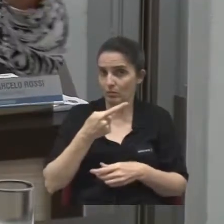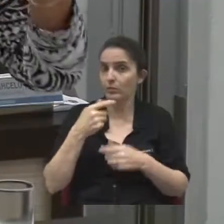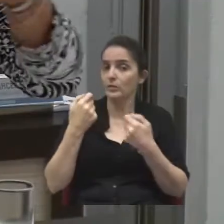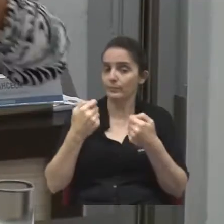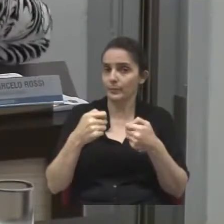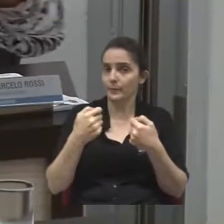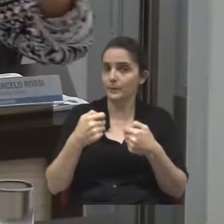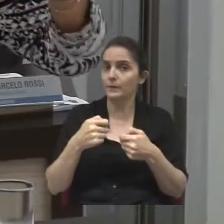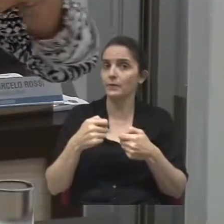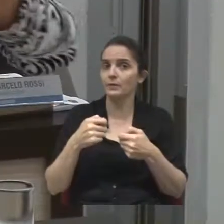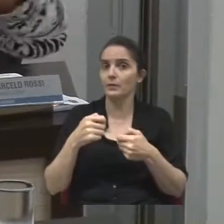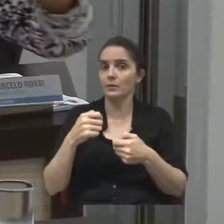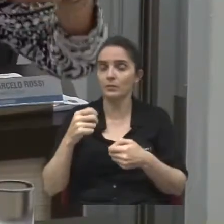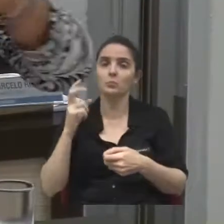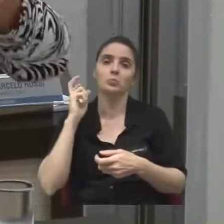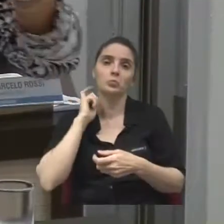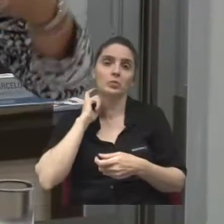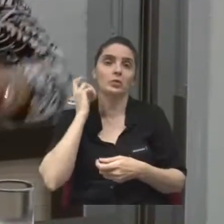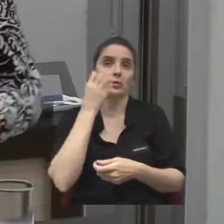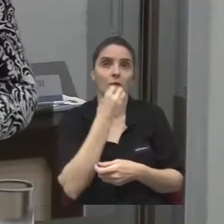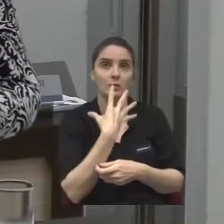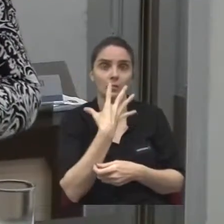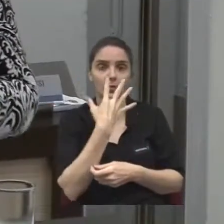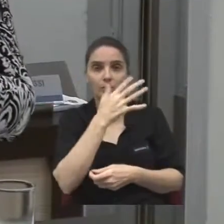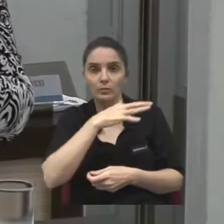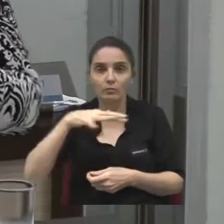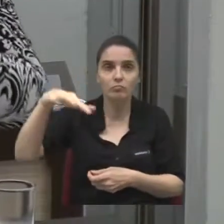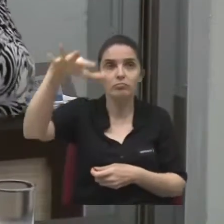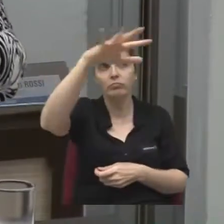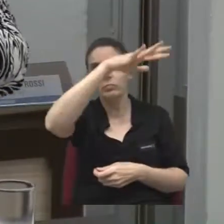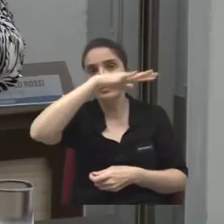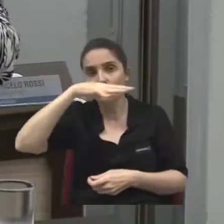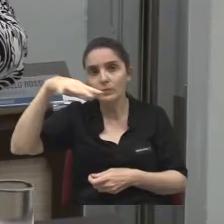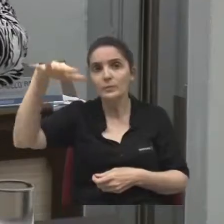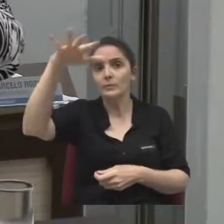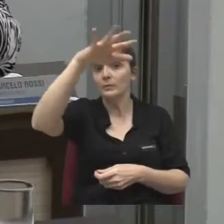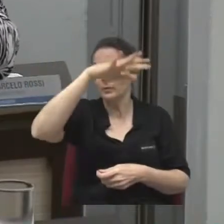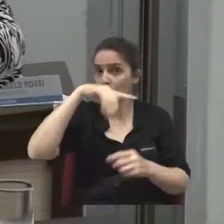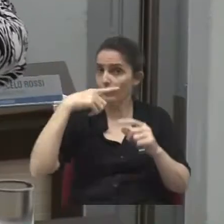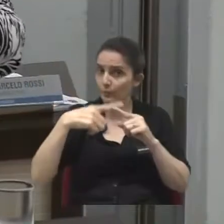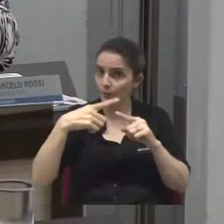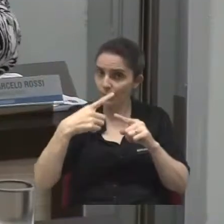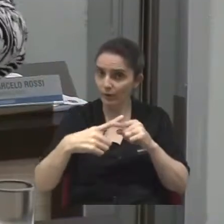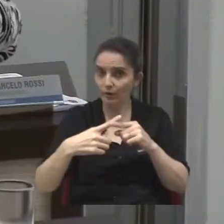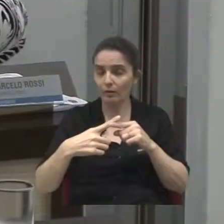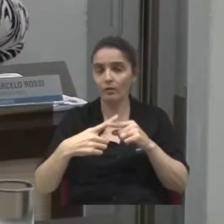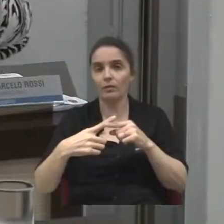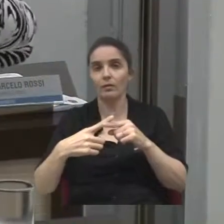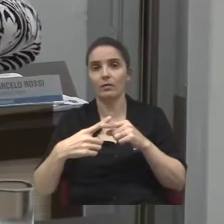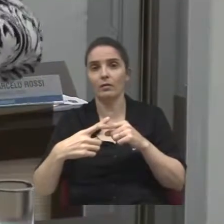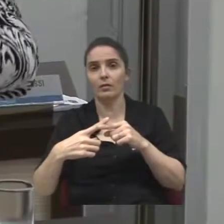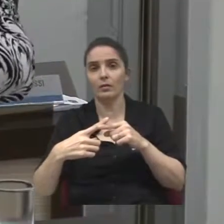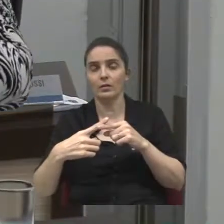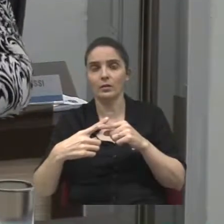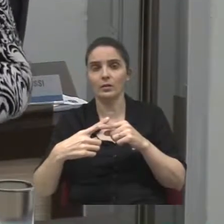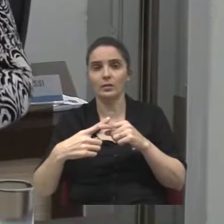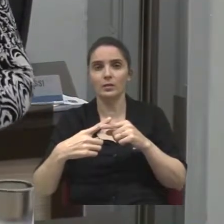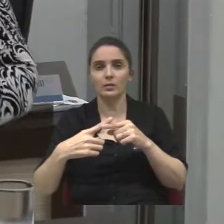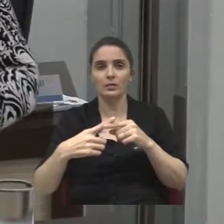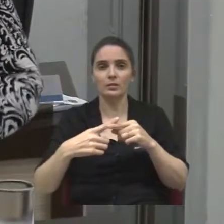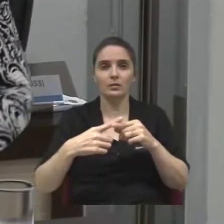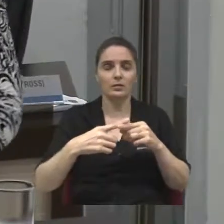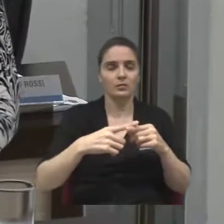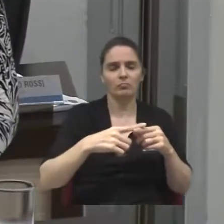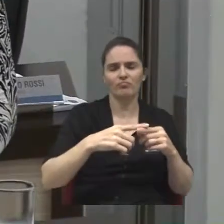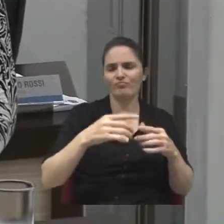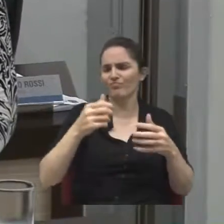na vida da natureza, né? Porque a questão da polimerização, essas coisas eu não sei